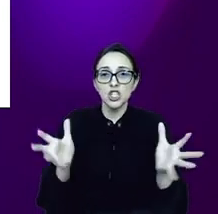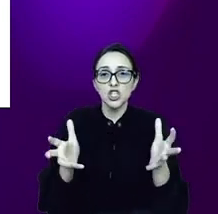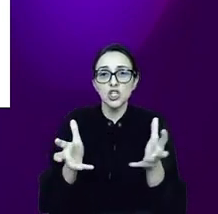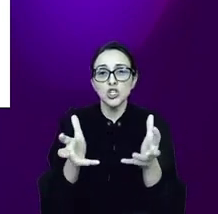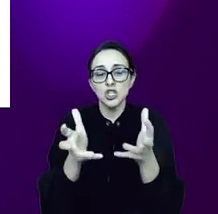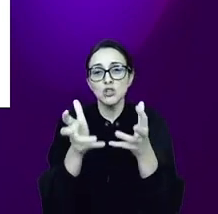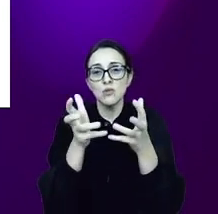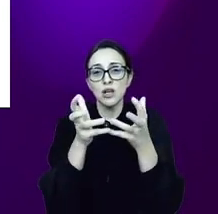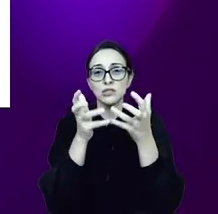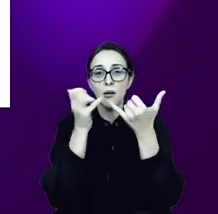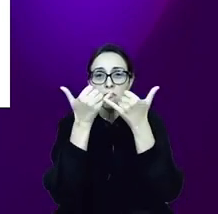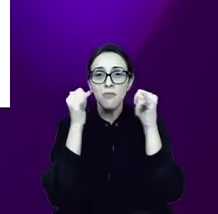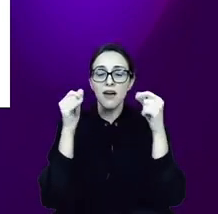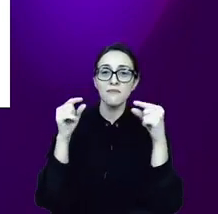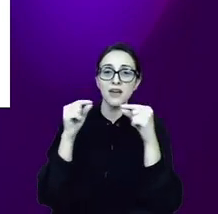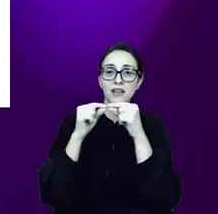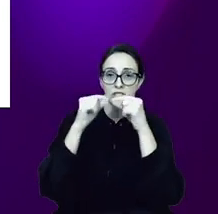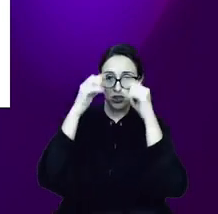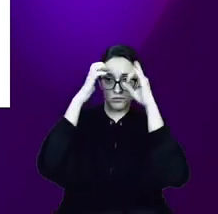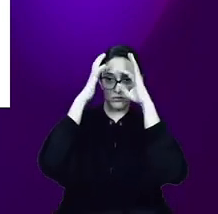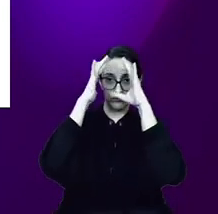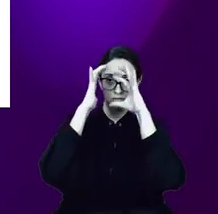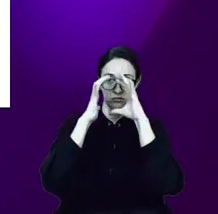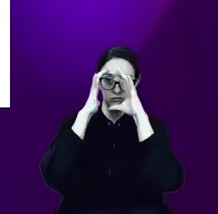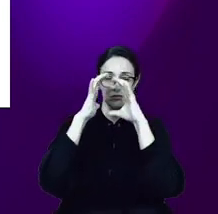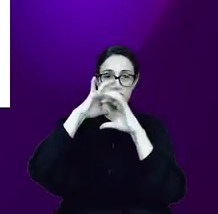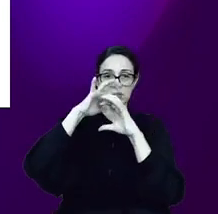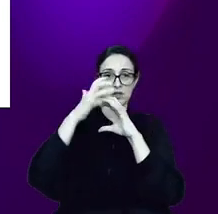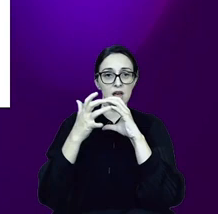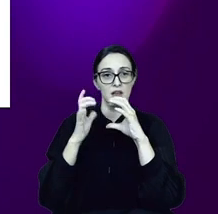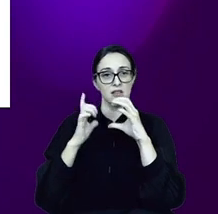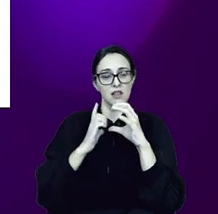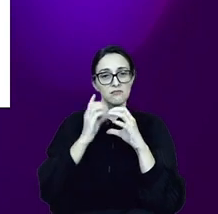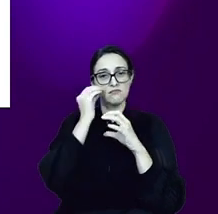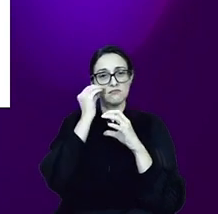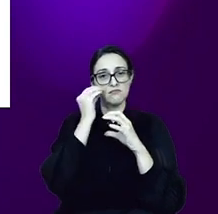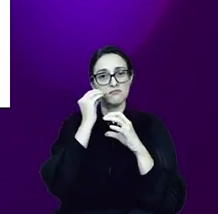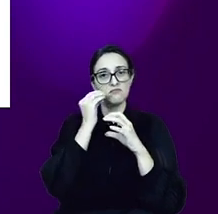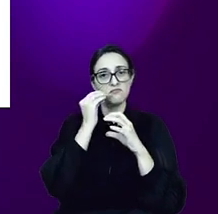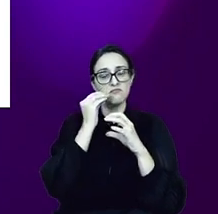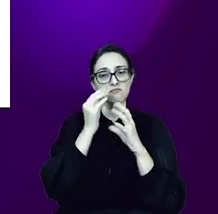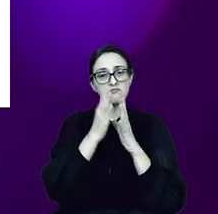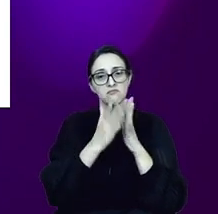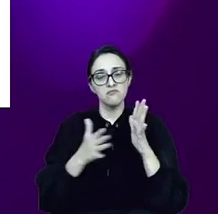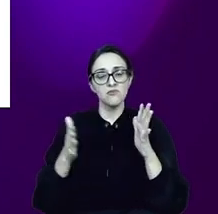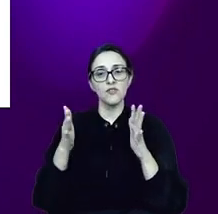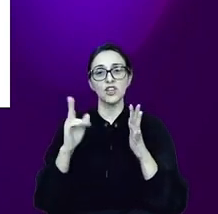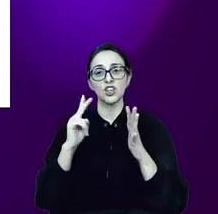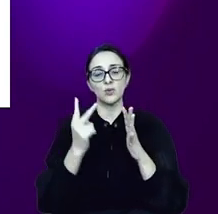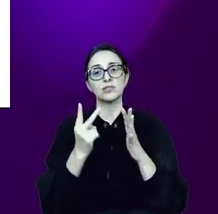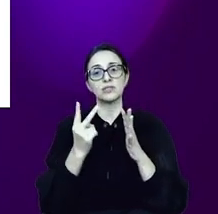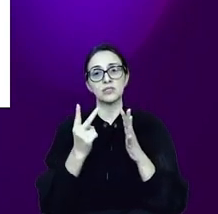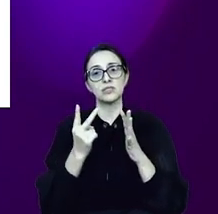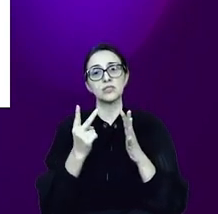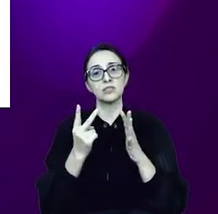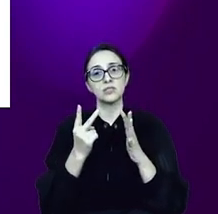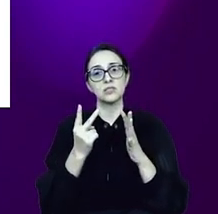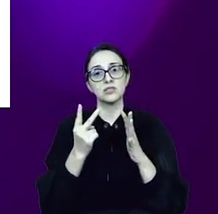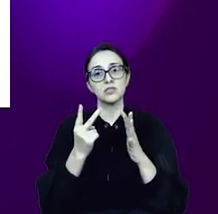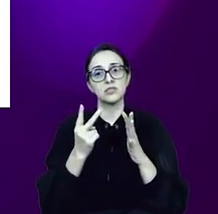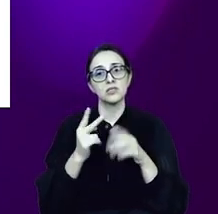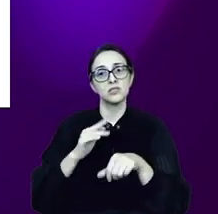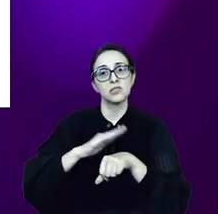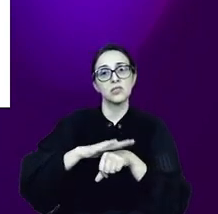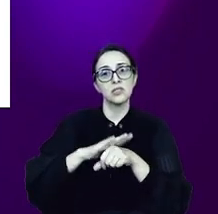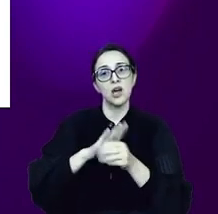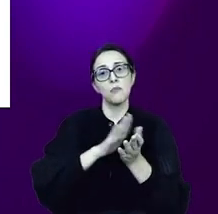transcraniana, nós fizemos um trial, fase 2, né, nós publicamos na